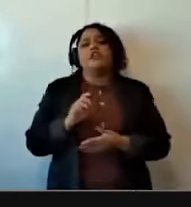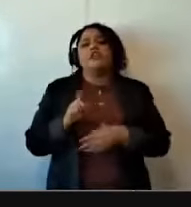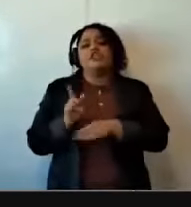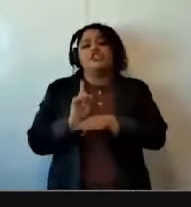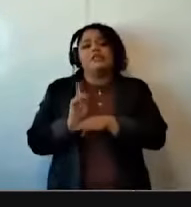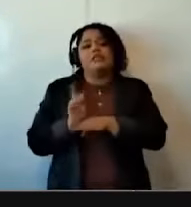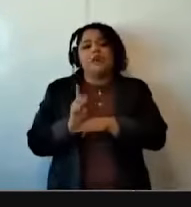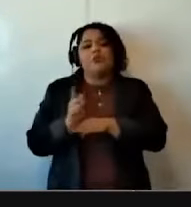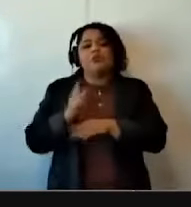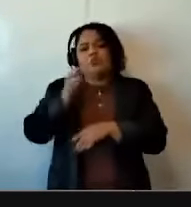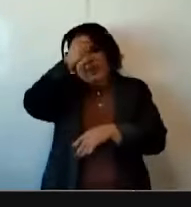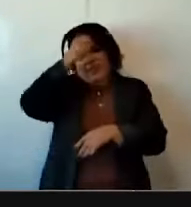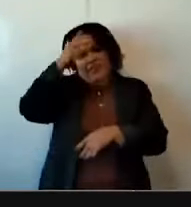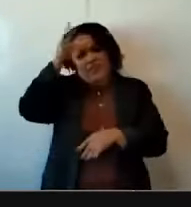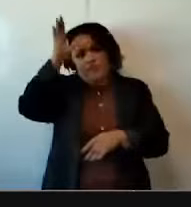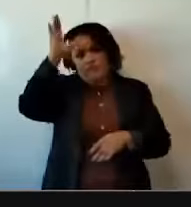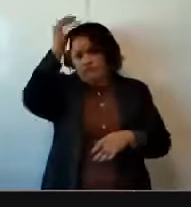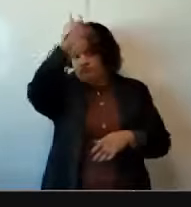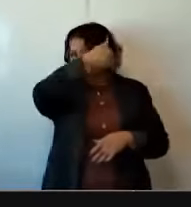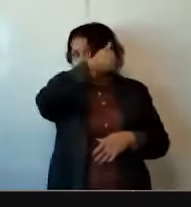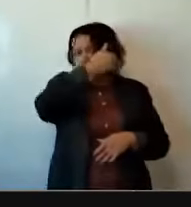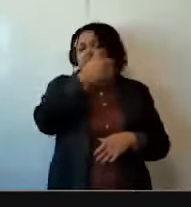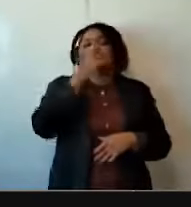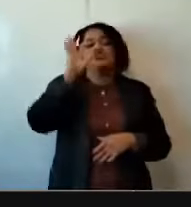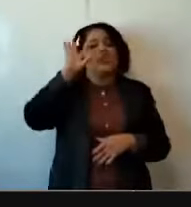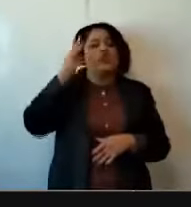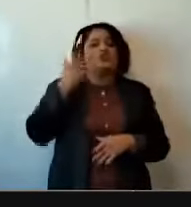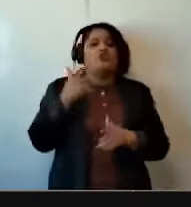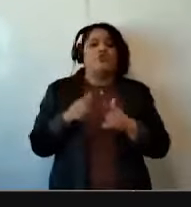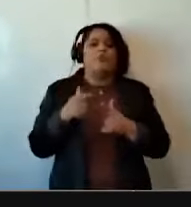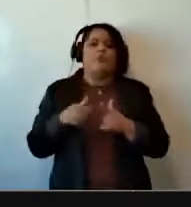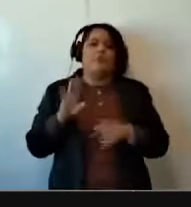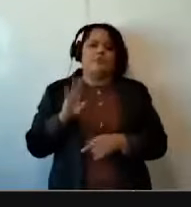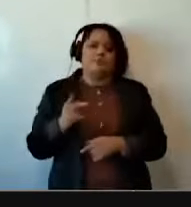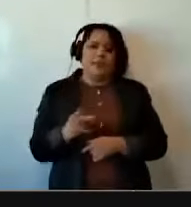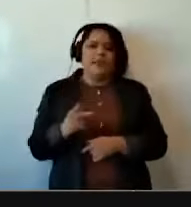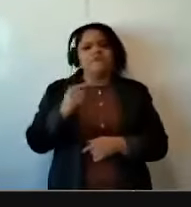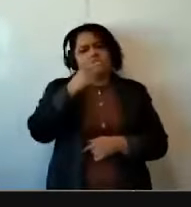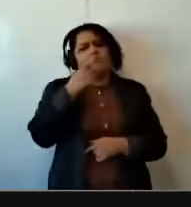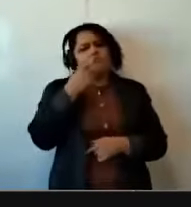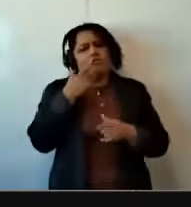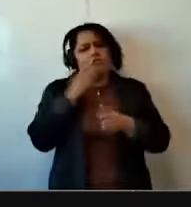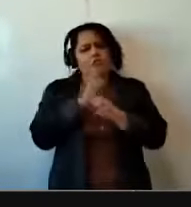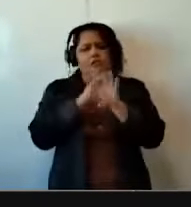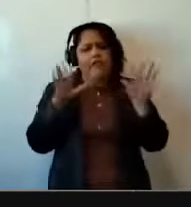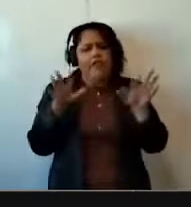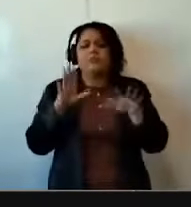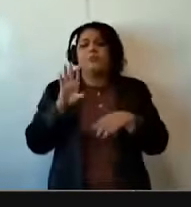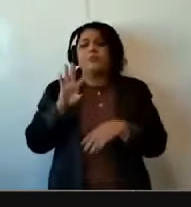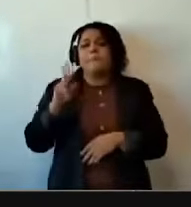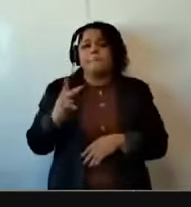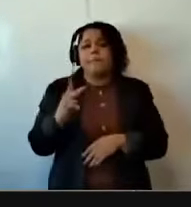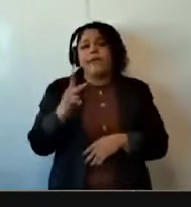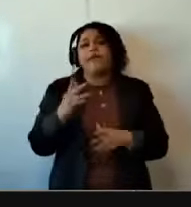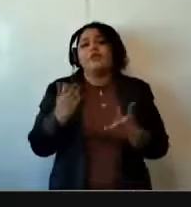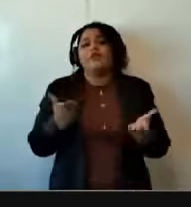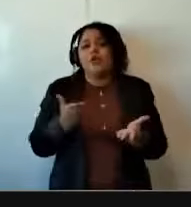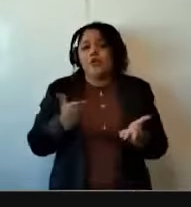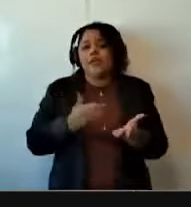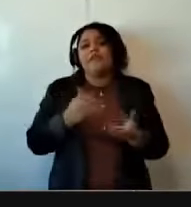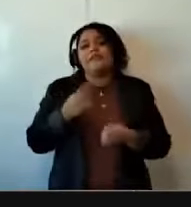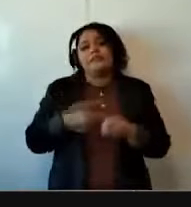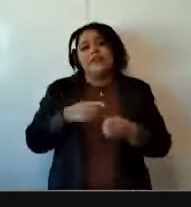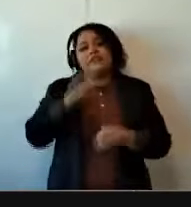o problema de BH. O prefeito Álvaro Damião deixou muito claro, Belo Horizonte agora é a cidade do sim. E sim,